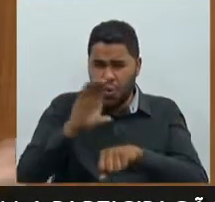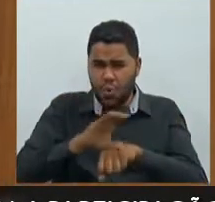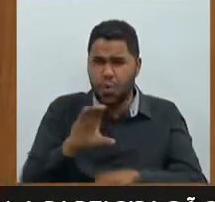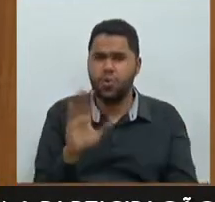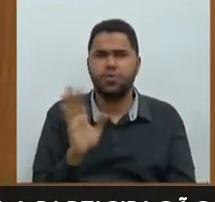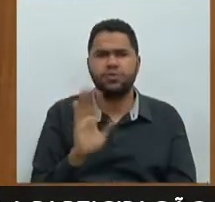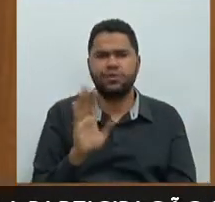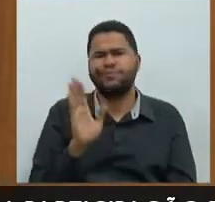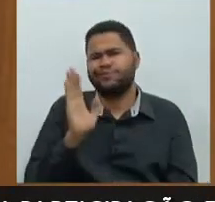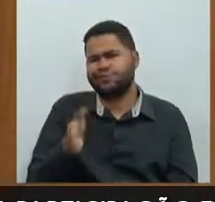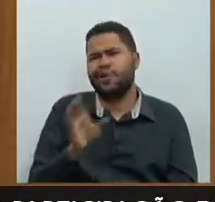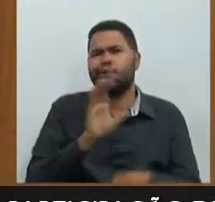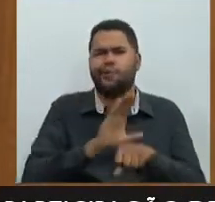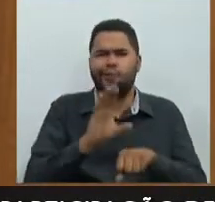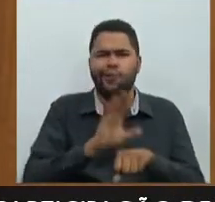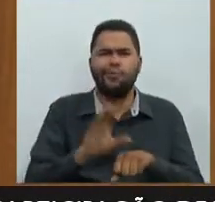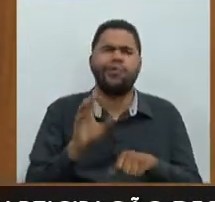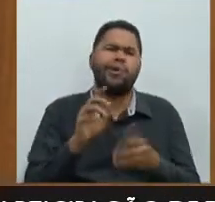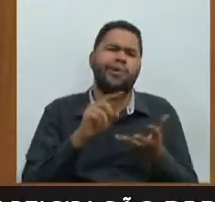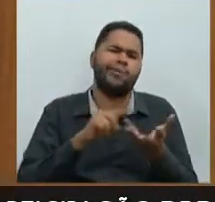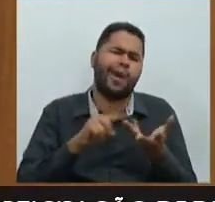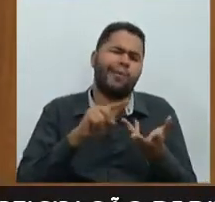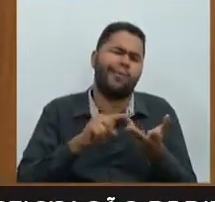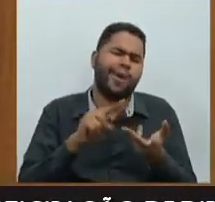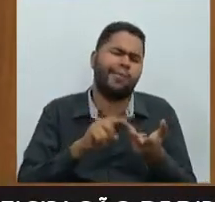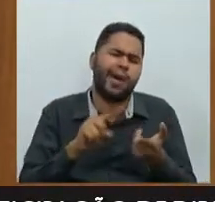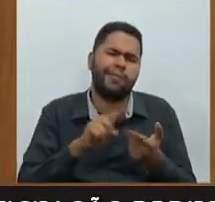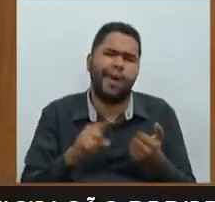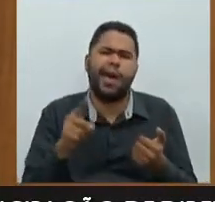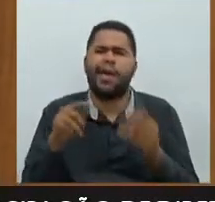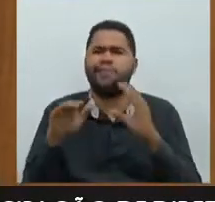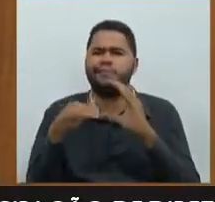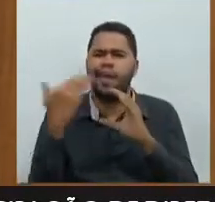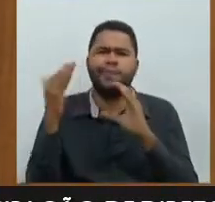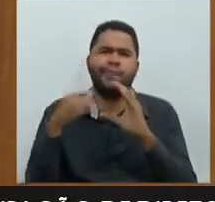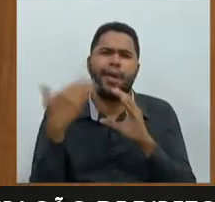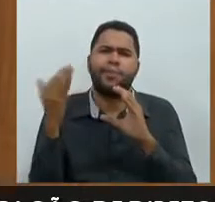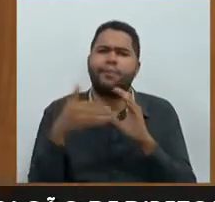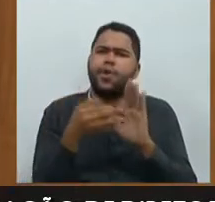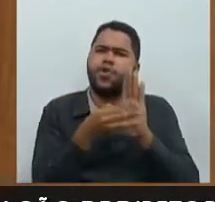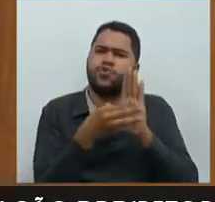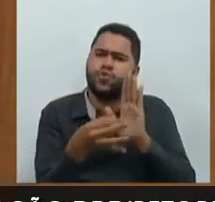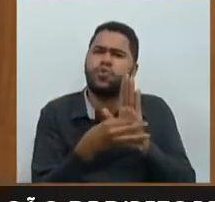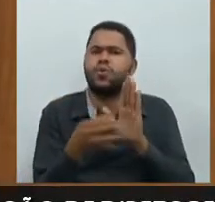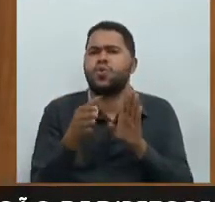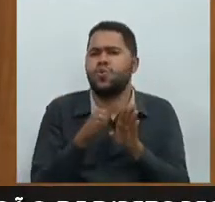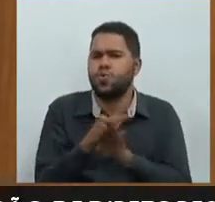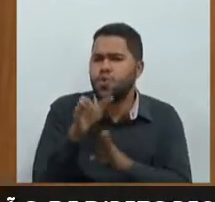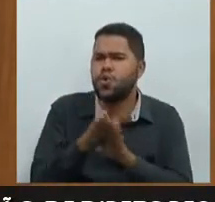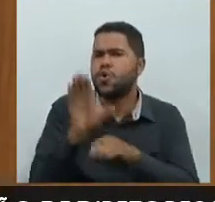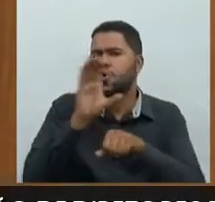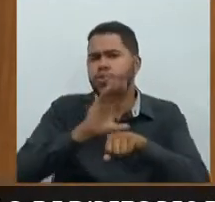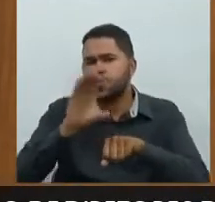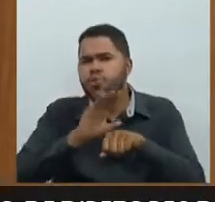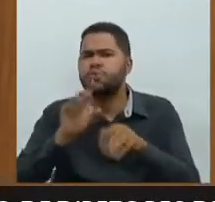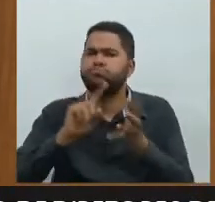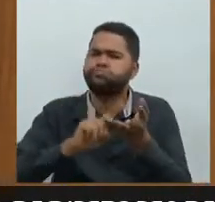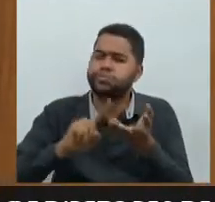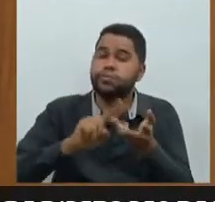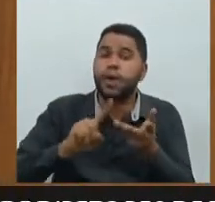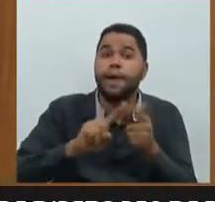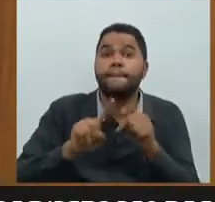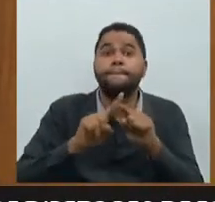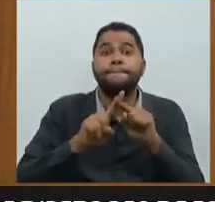a gente até já tem, né, a gente recebe diversas vezes através dos nossos e-mails sugestões de cursos para serem realizados, mas